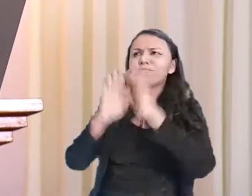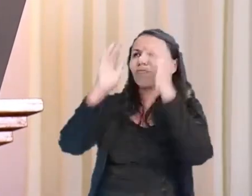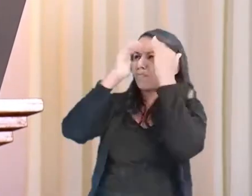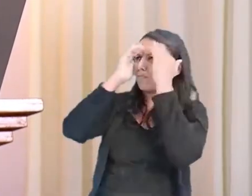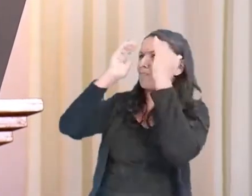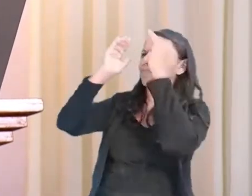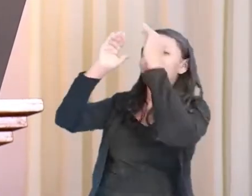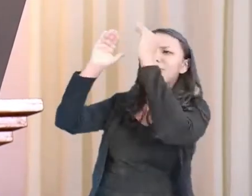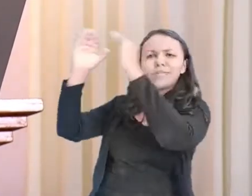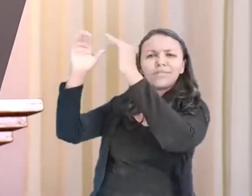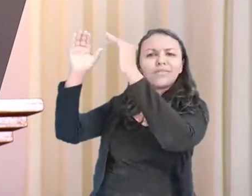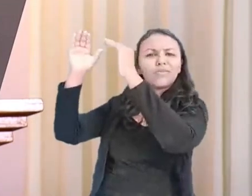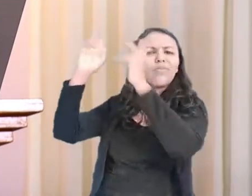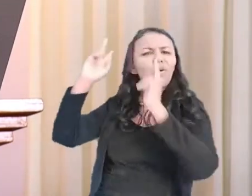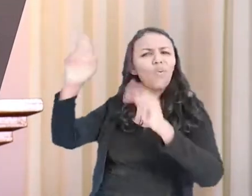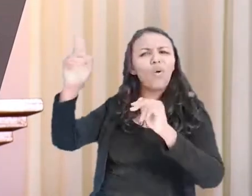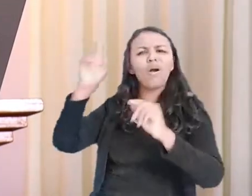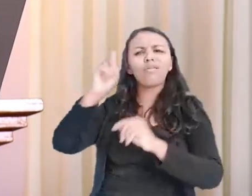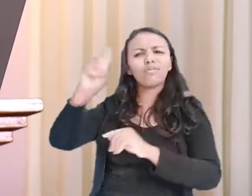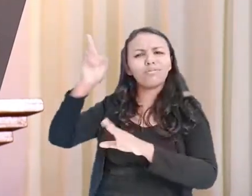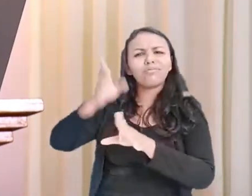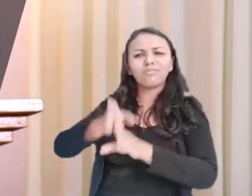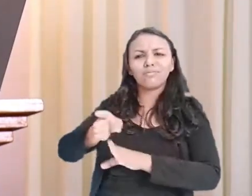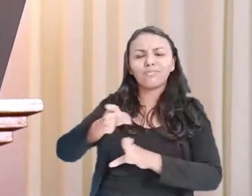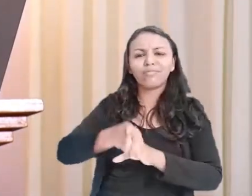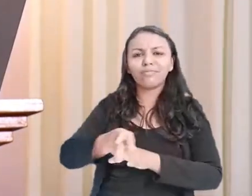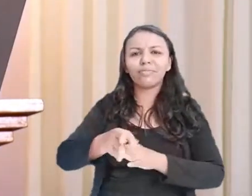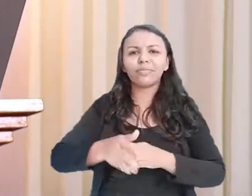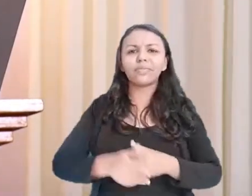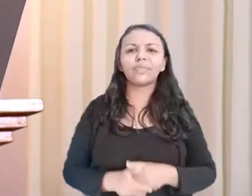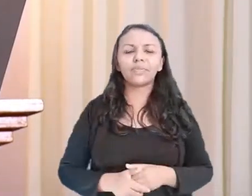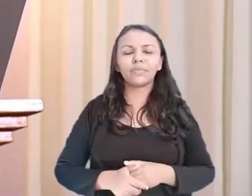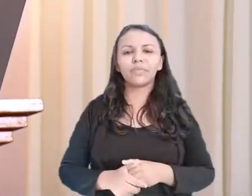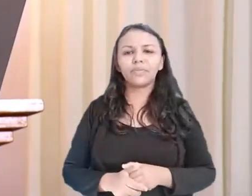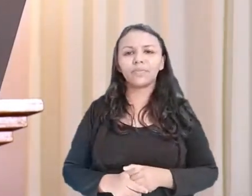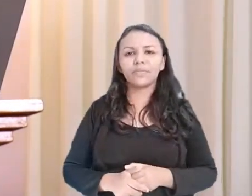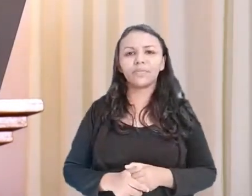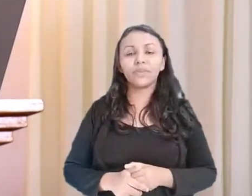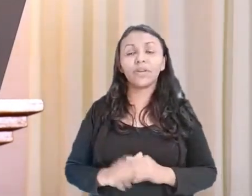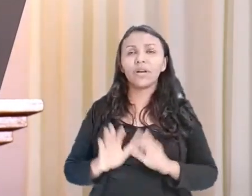orientação do Senhor. Bom, alguém diz assim,